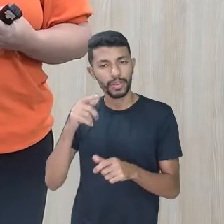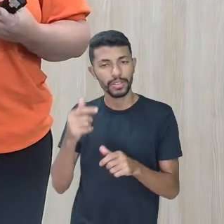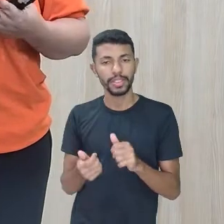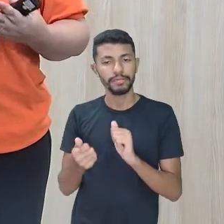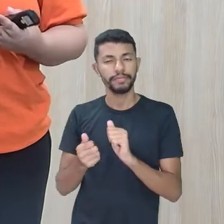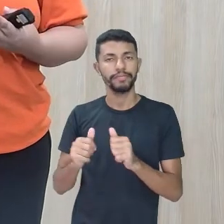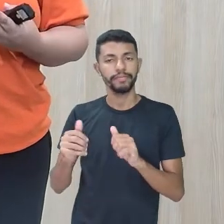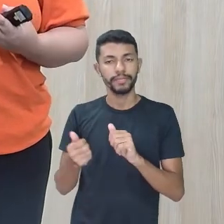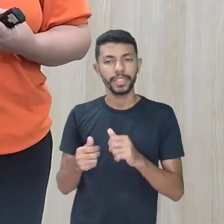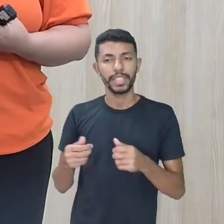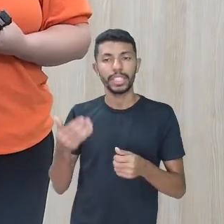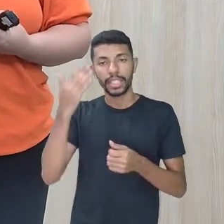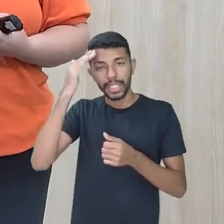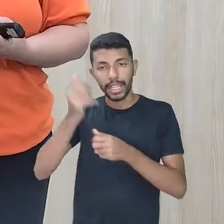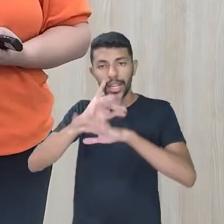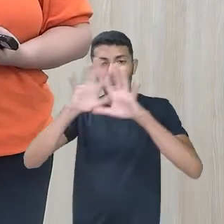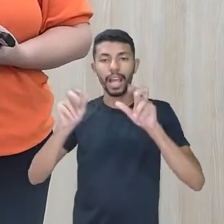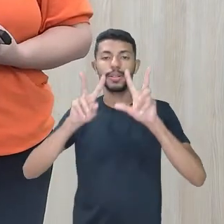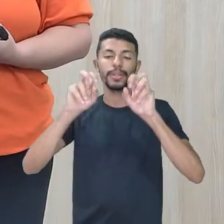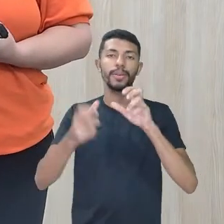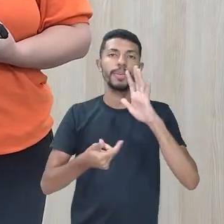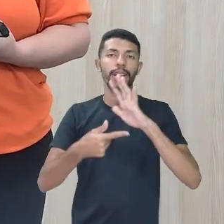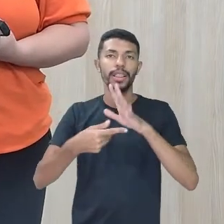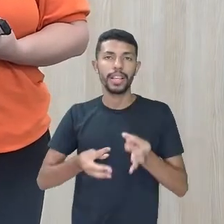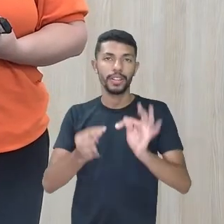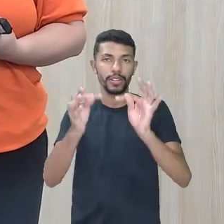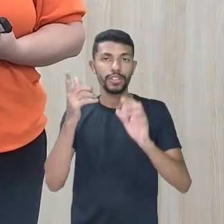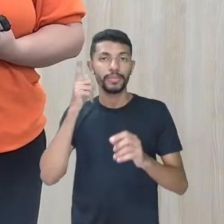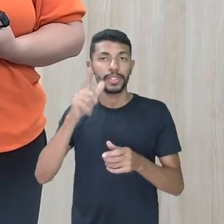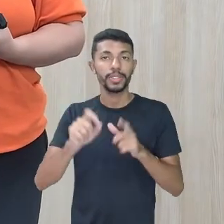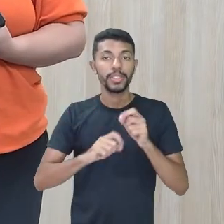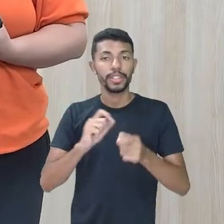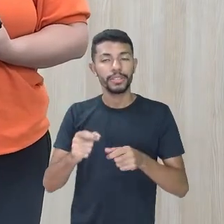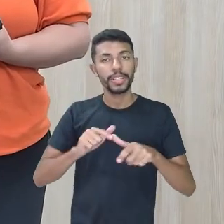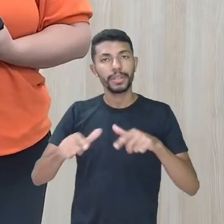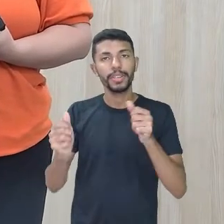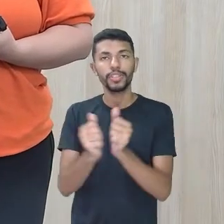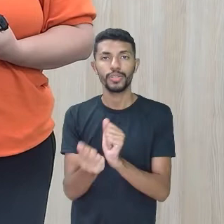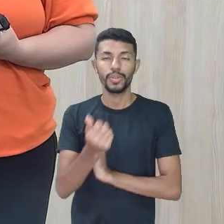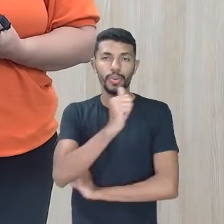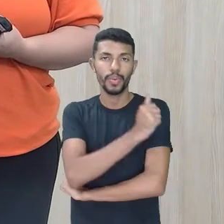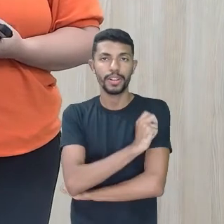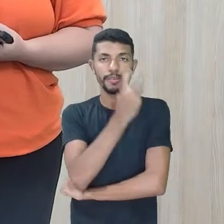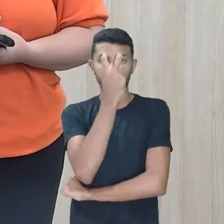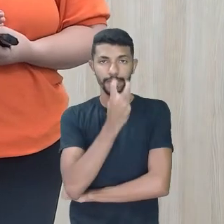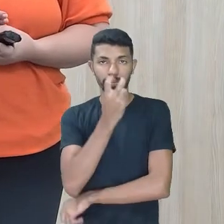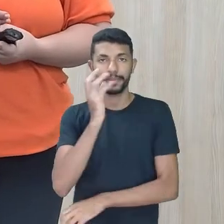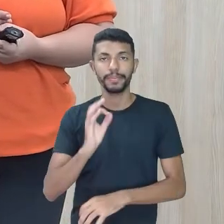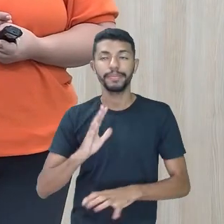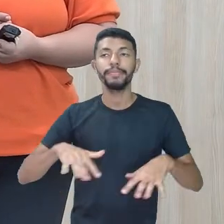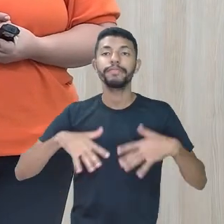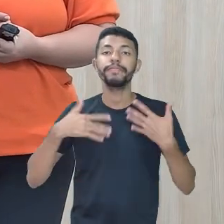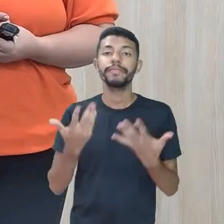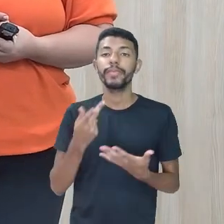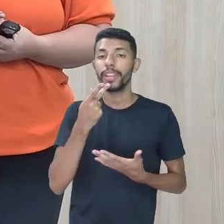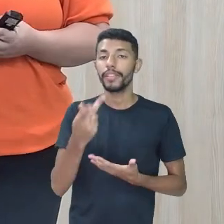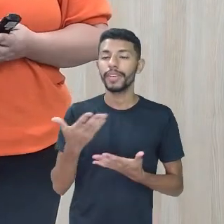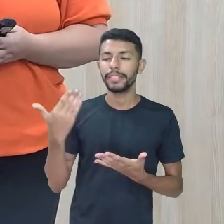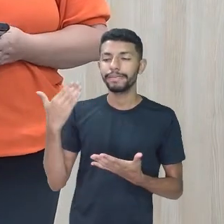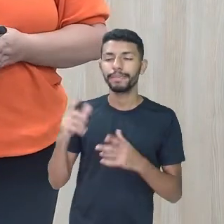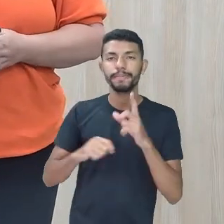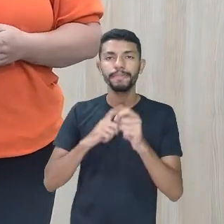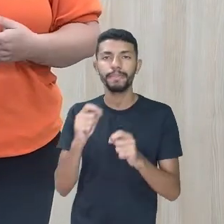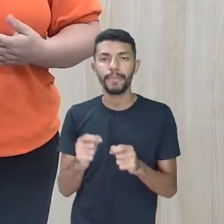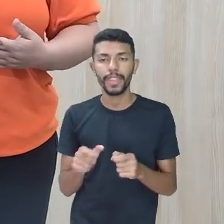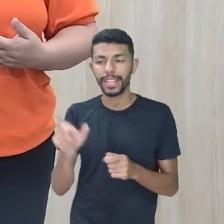essas tecnologias para trabalhar com esse estudante cego. Como eu disse logo no início, não é